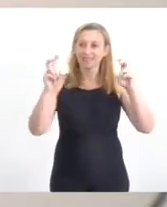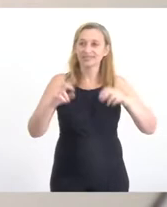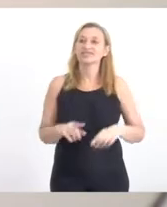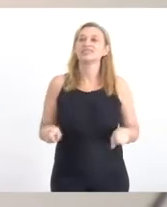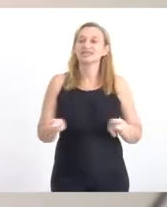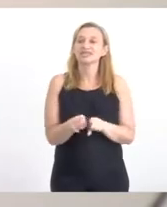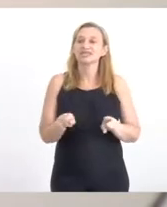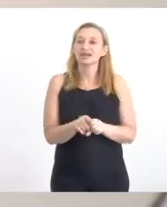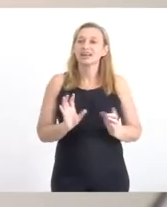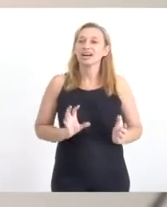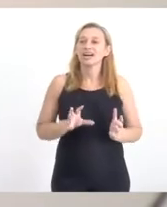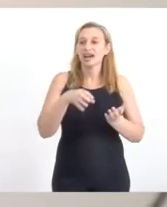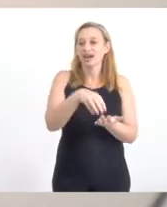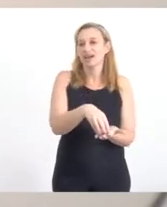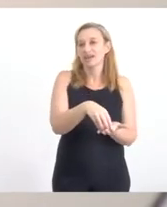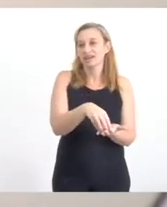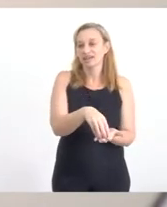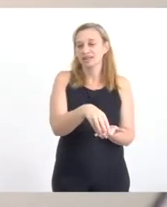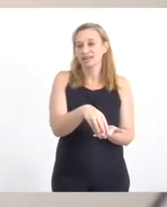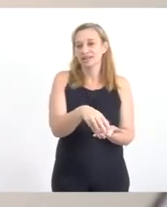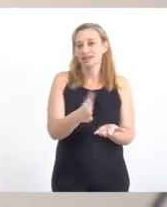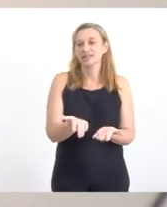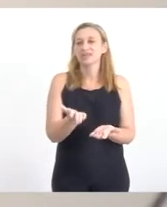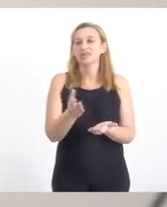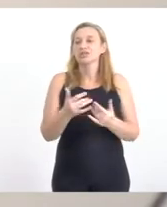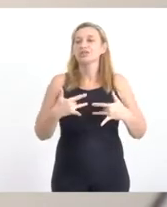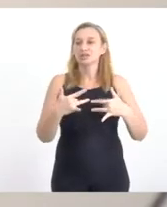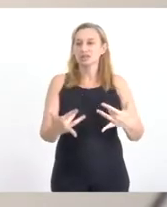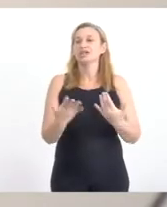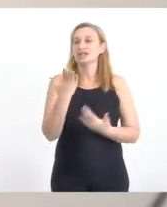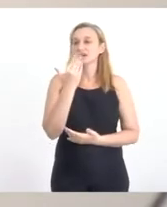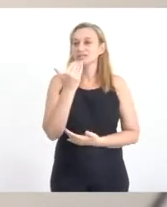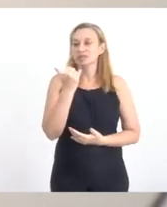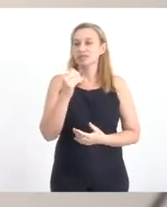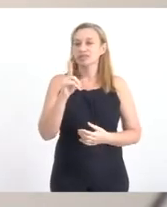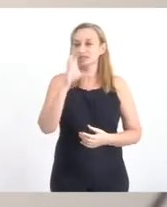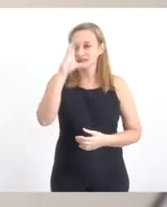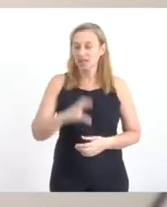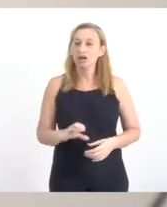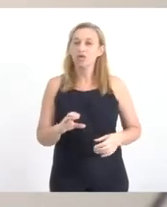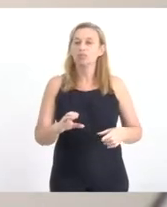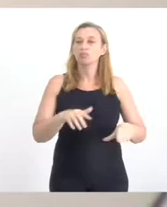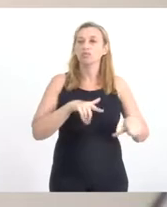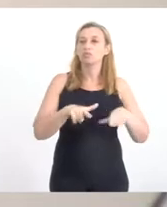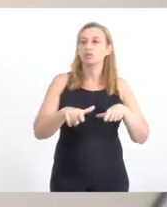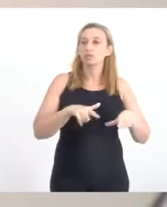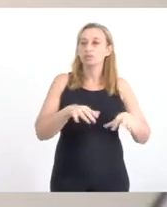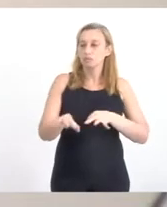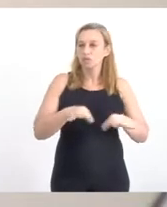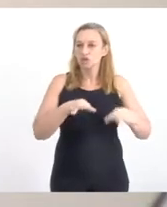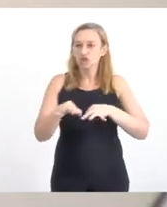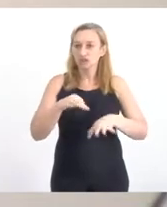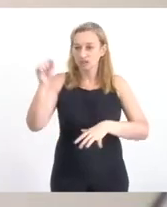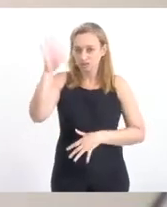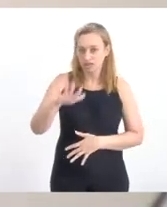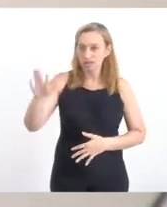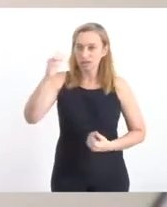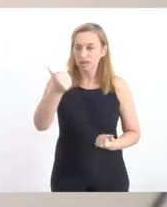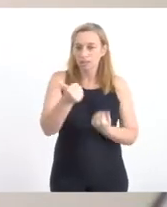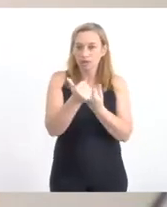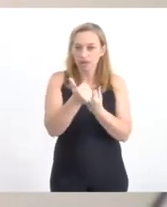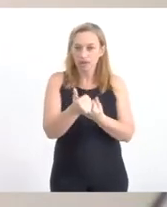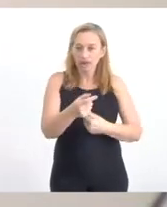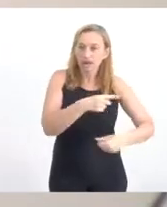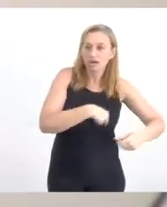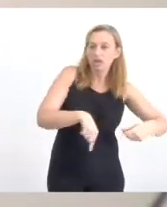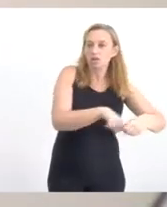montou também a rede solidária de alimentação das obras cidadania tem um projeto nacional que procura apoiar as entidades de